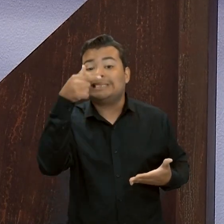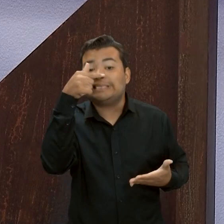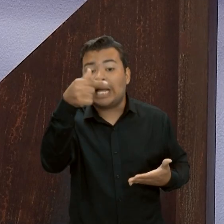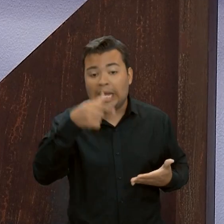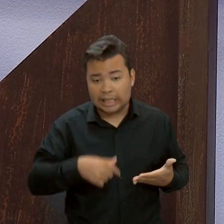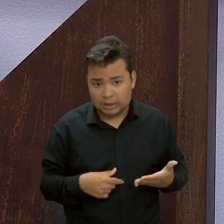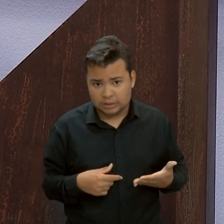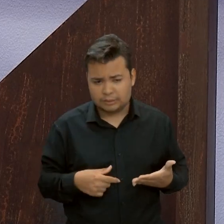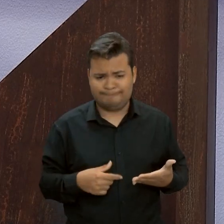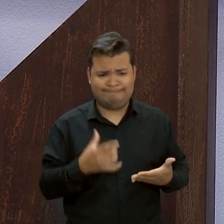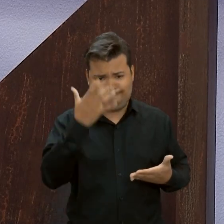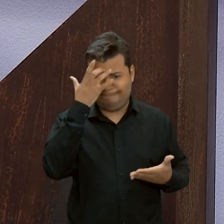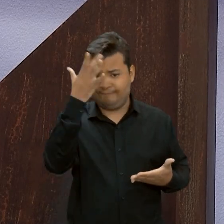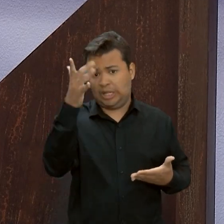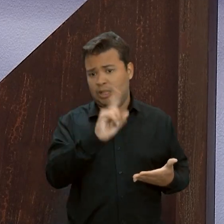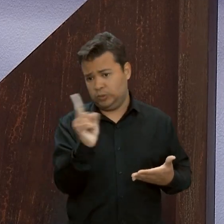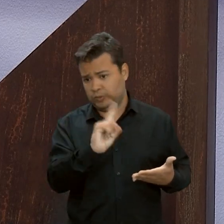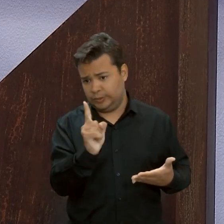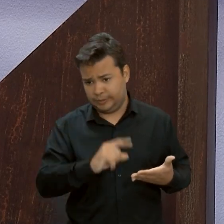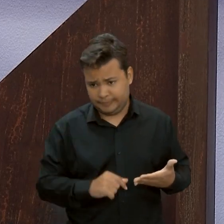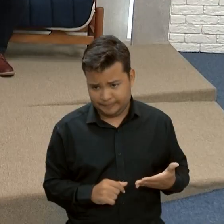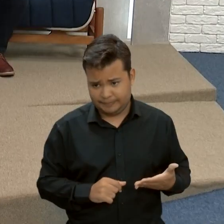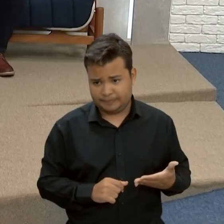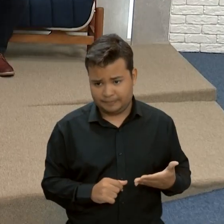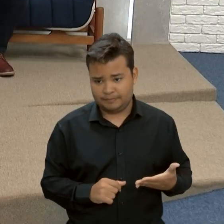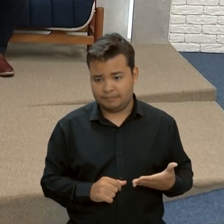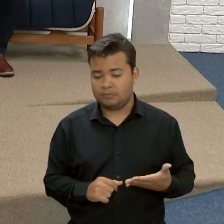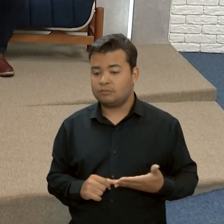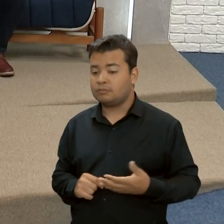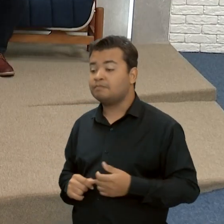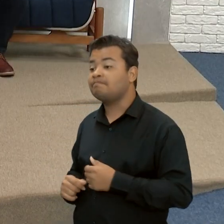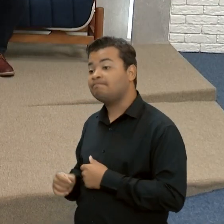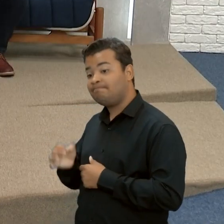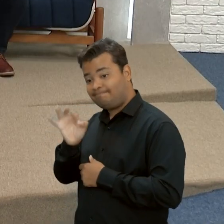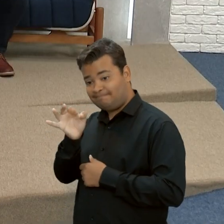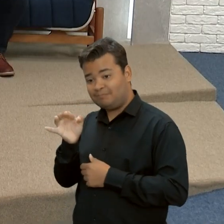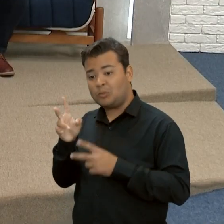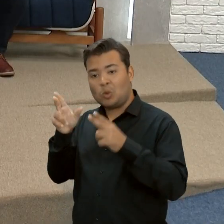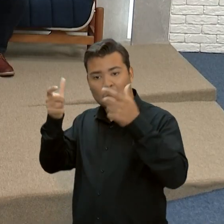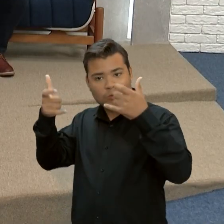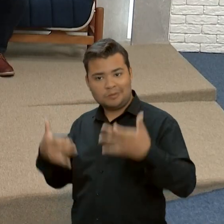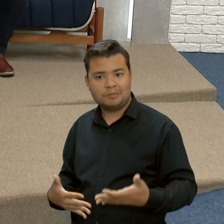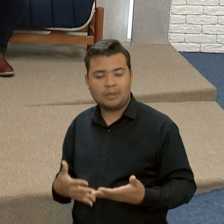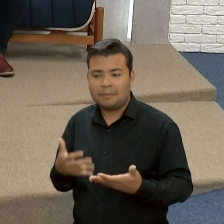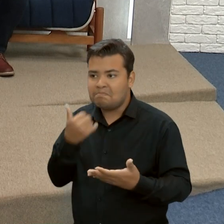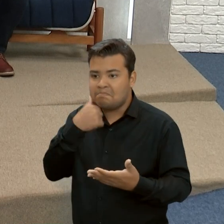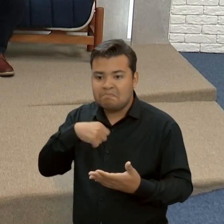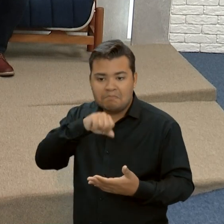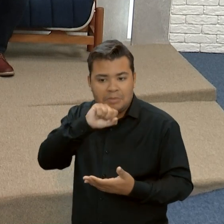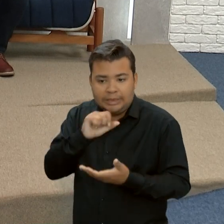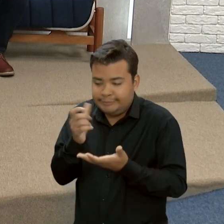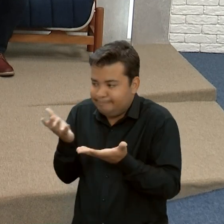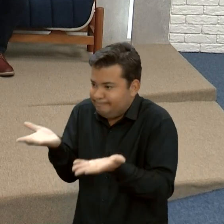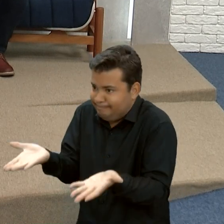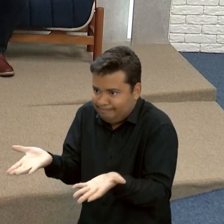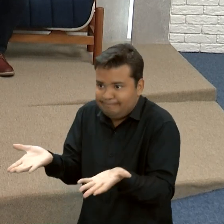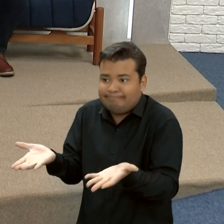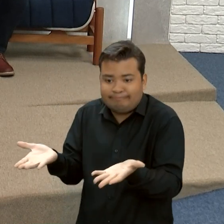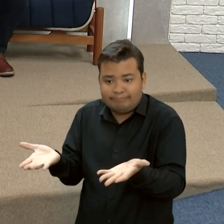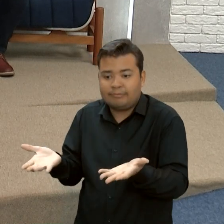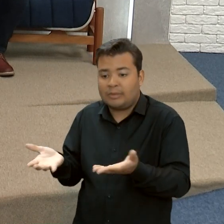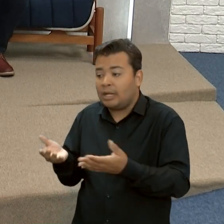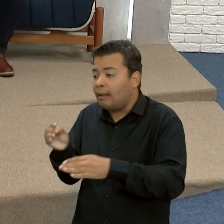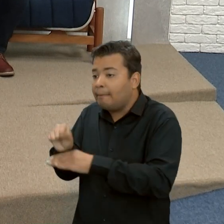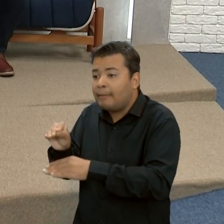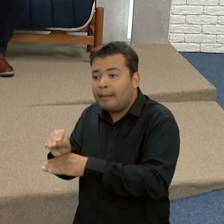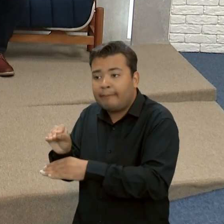não é fácil, não é fácil. Conforme eu estava dizendo, realmente existem questões assim, a mãe não tem como, a parte da alimentação é realmente com a